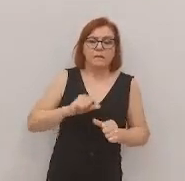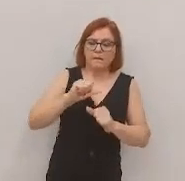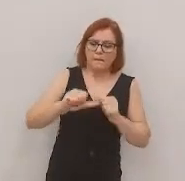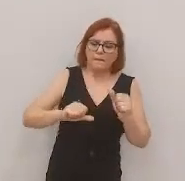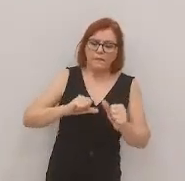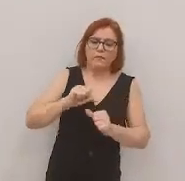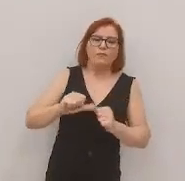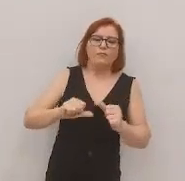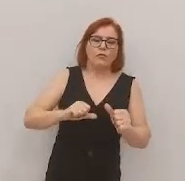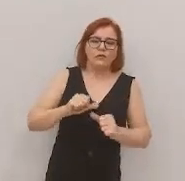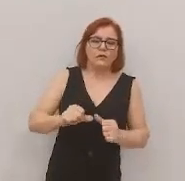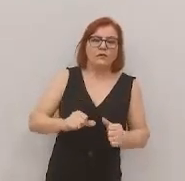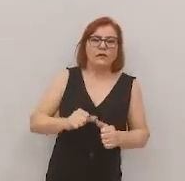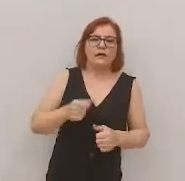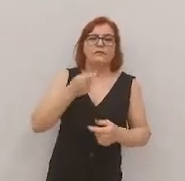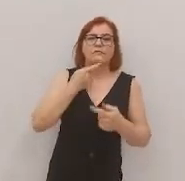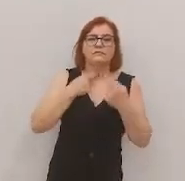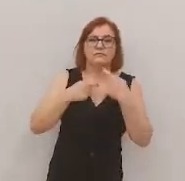isso.